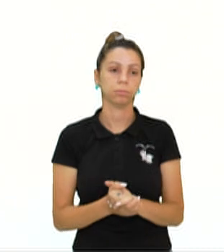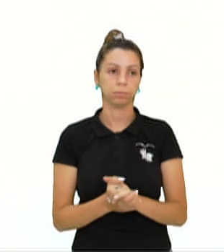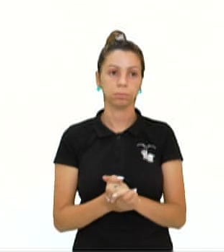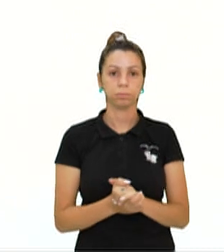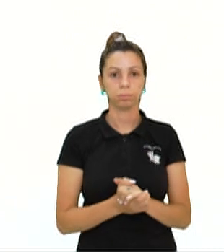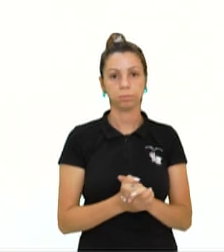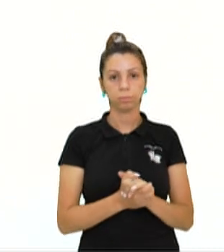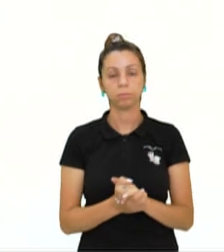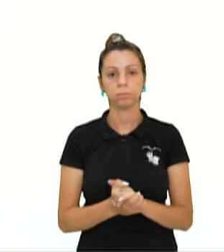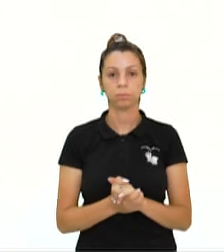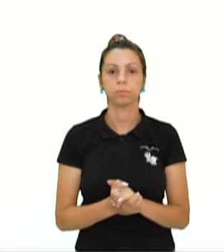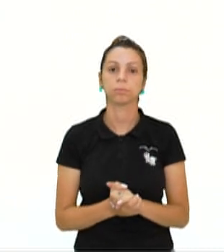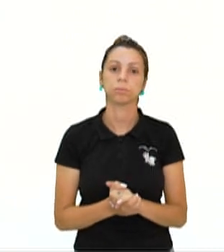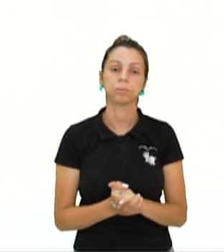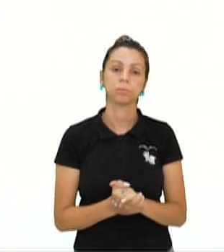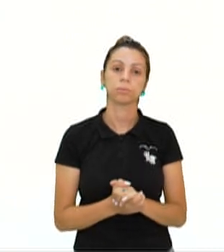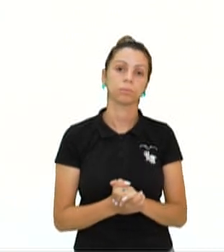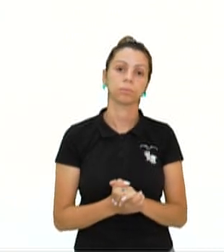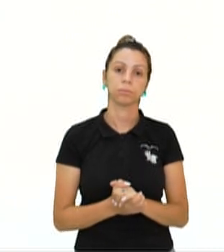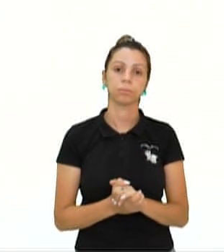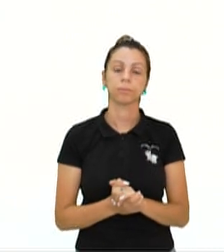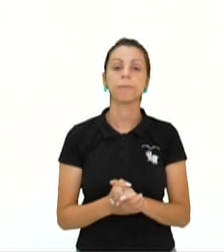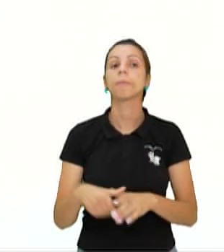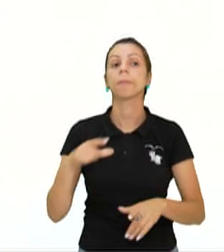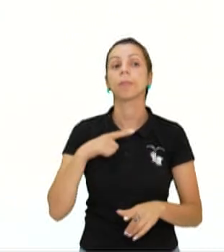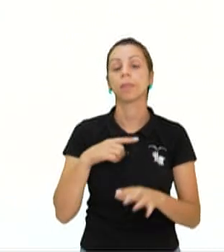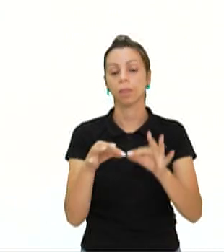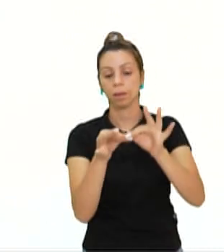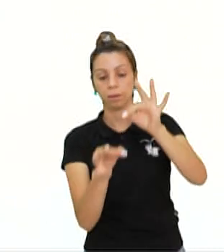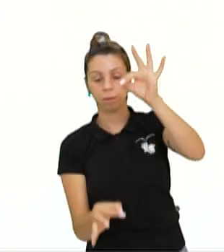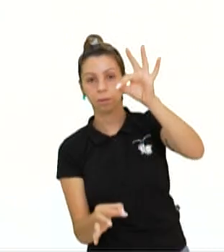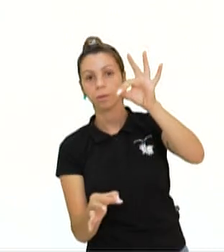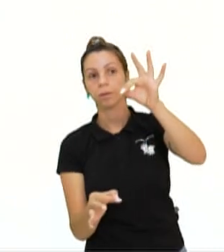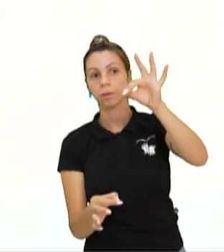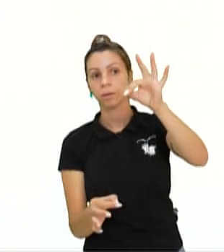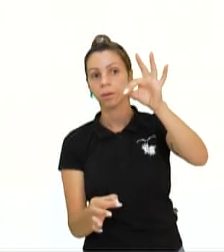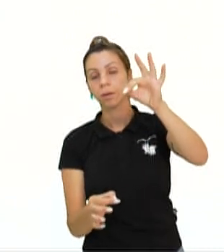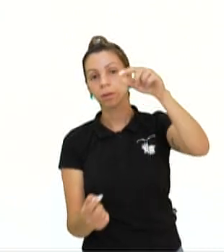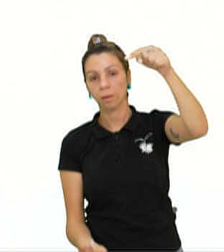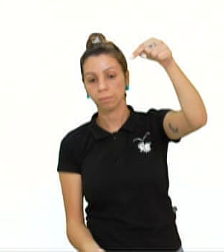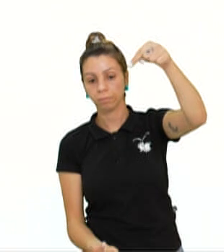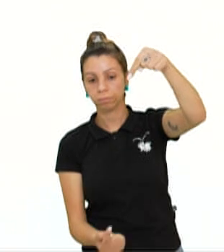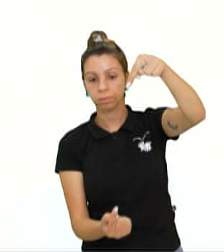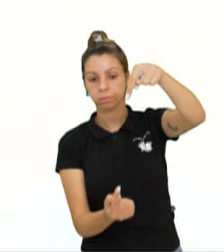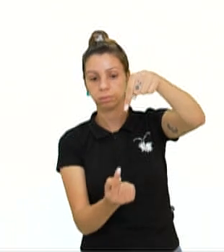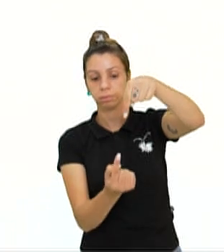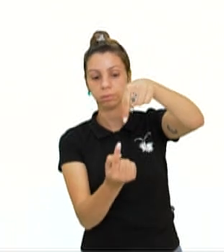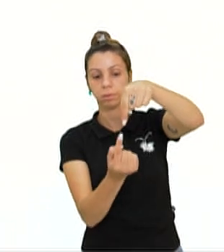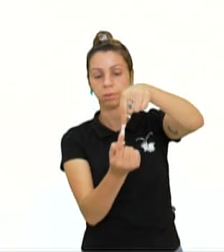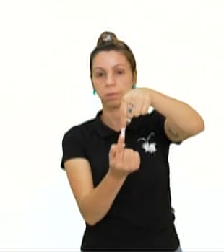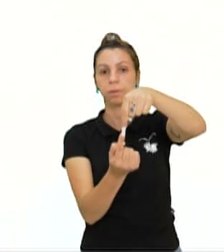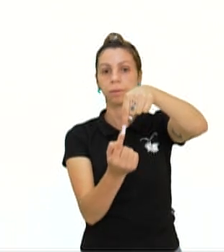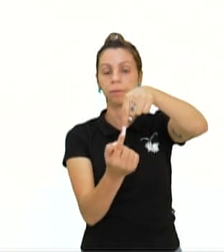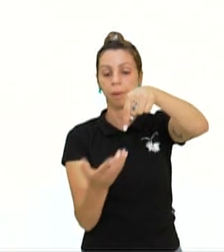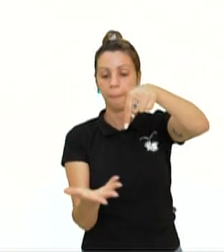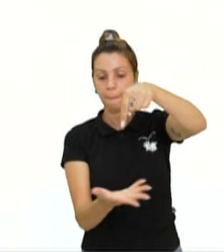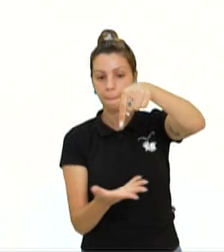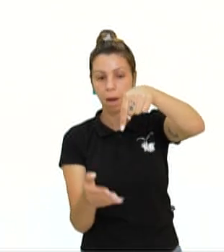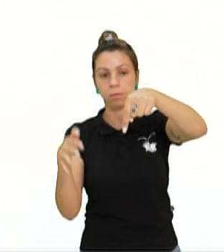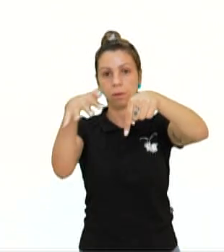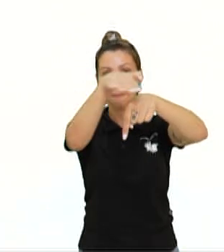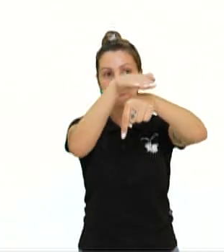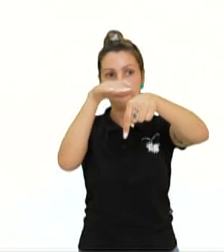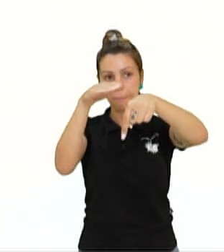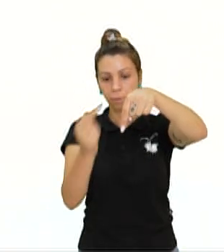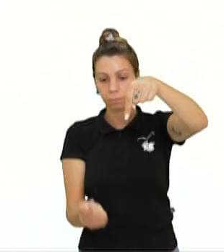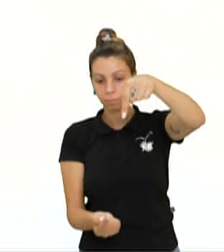Acompanhe comigo nesse daqui, está dizendo lá o seguinte: o segmento de reta que liga o centro das bases dos círculos aí, os círculos que são as